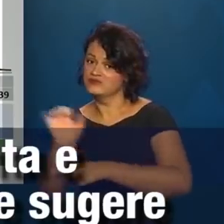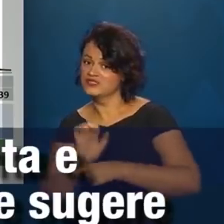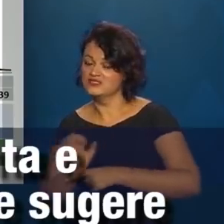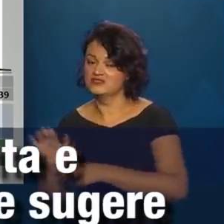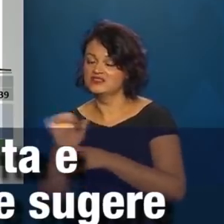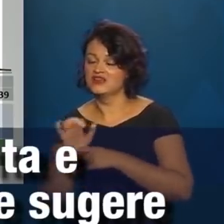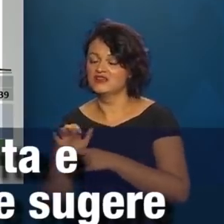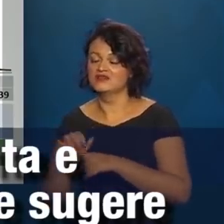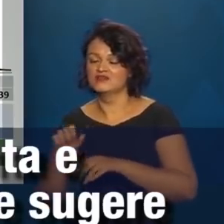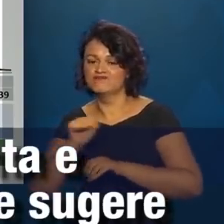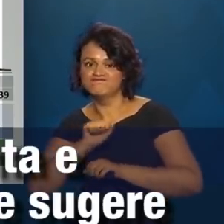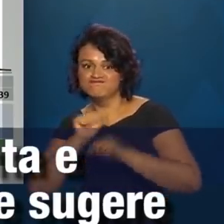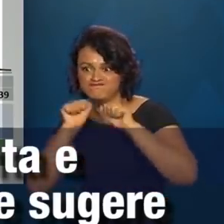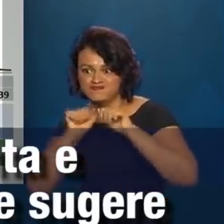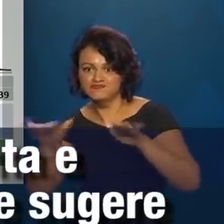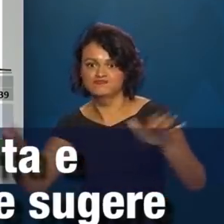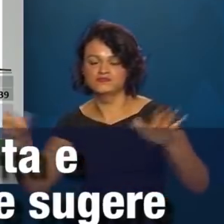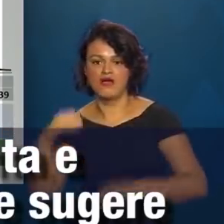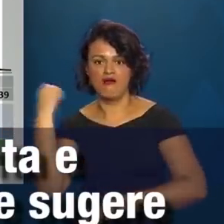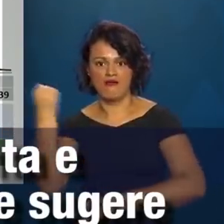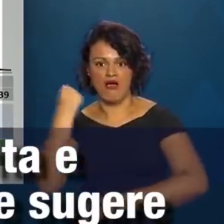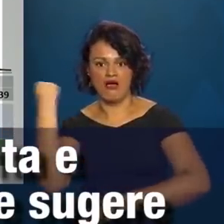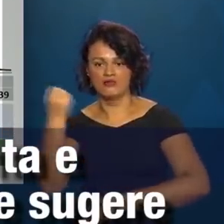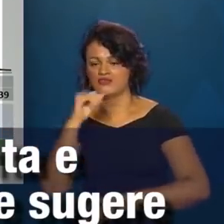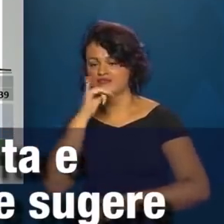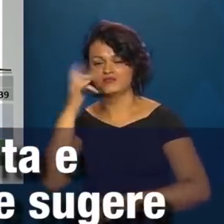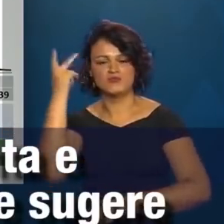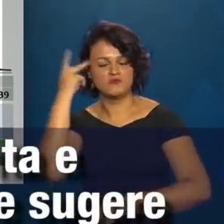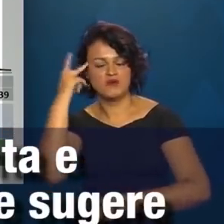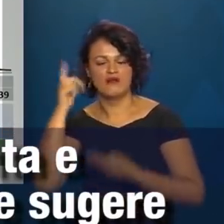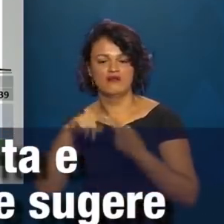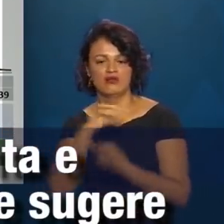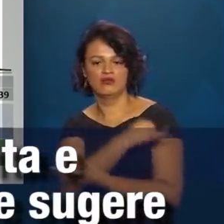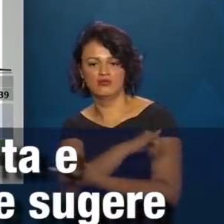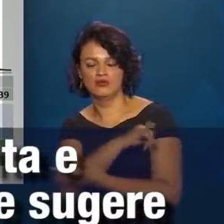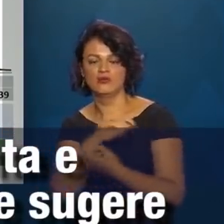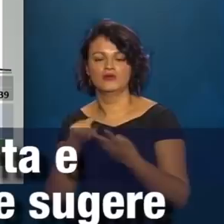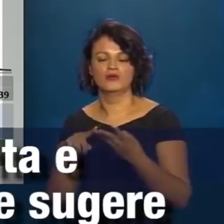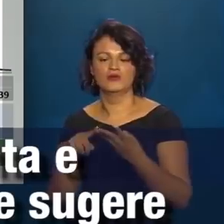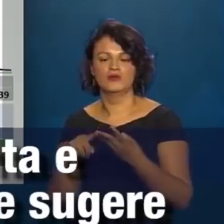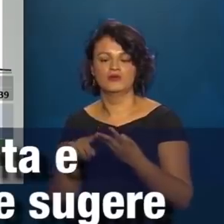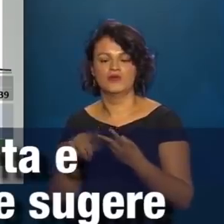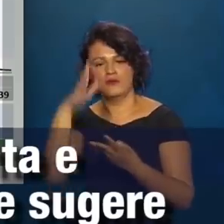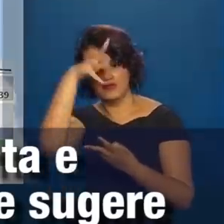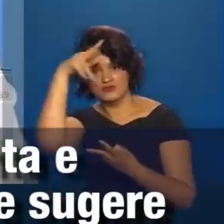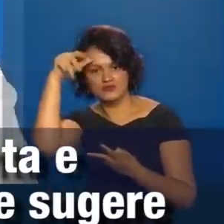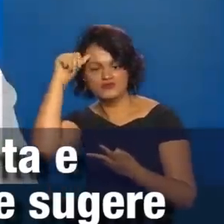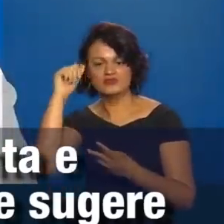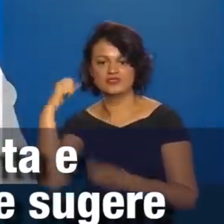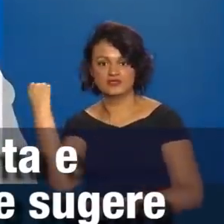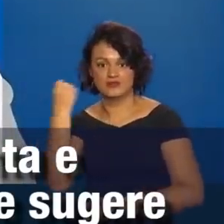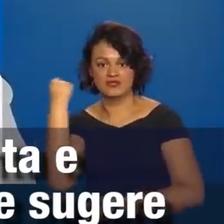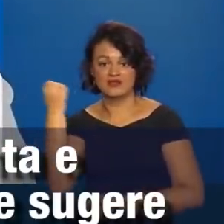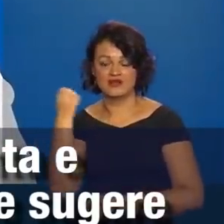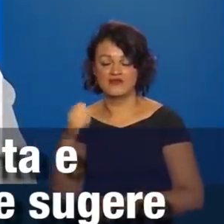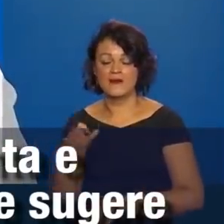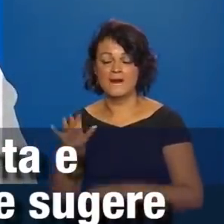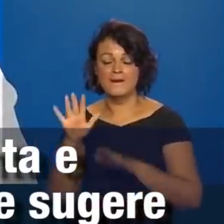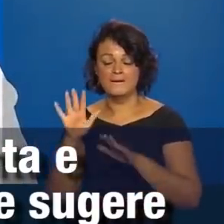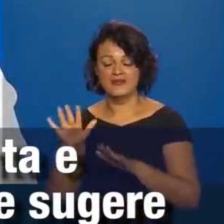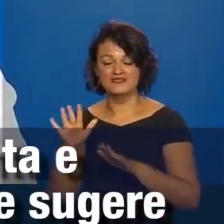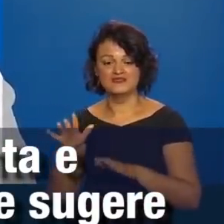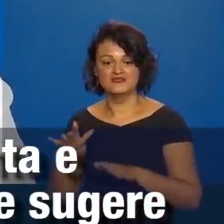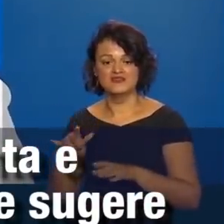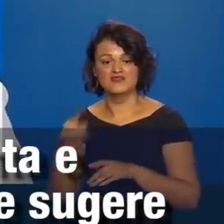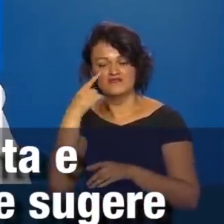com transmissão mais intensa, como São Paulo, Rio de Janeiro, como o Amazonas, mas mesmo o estado, pegando